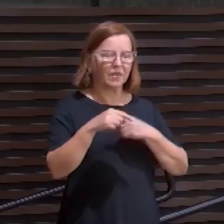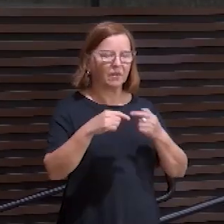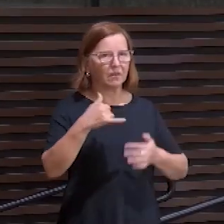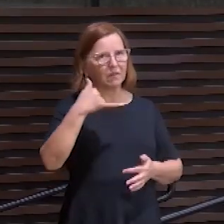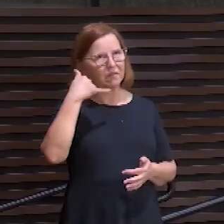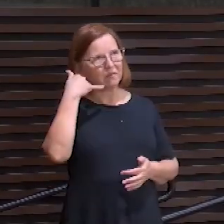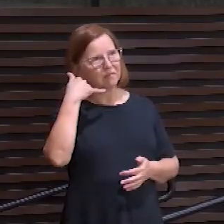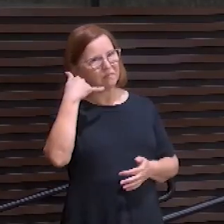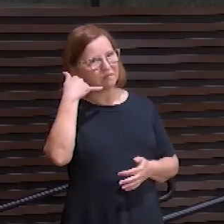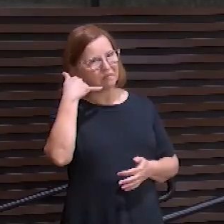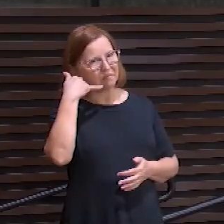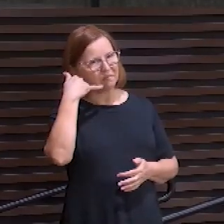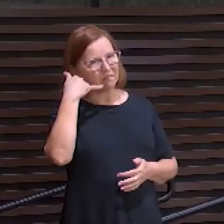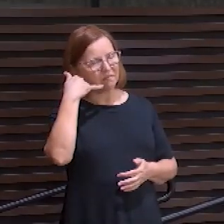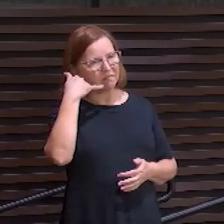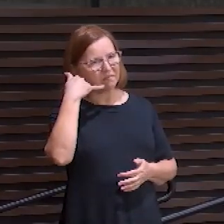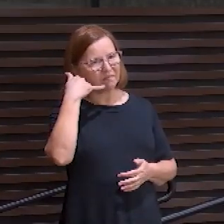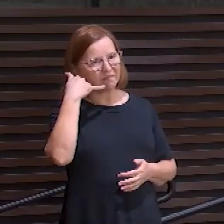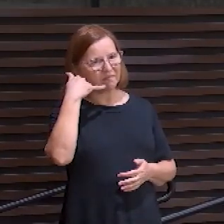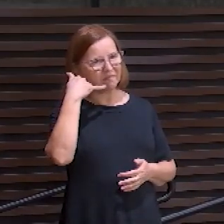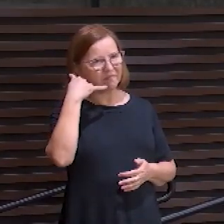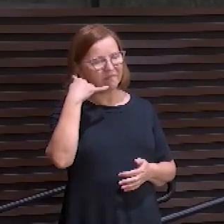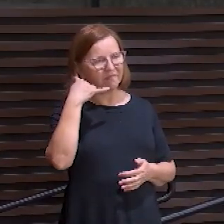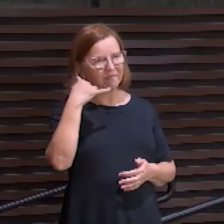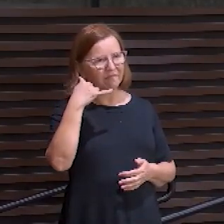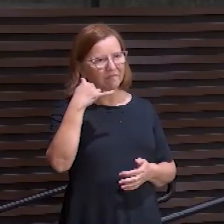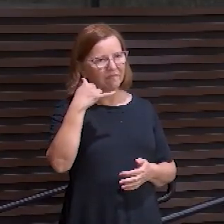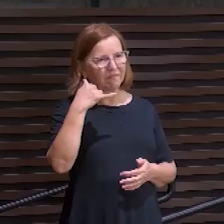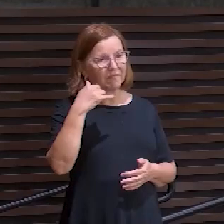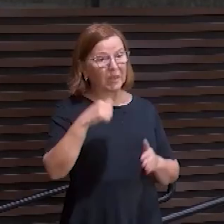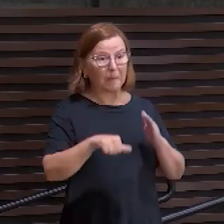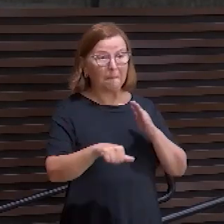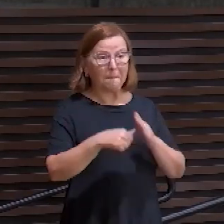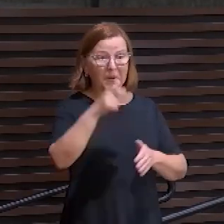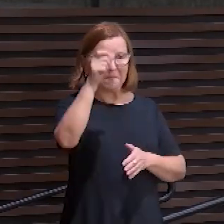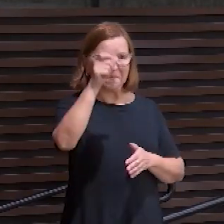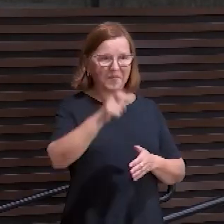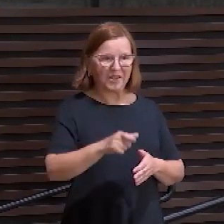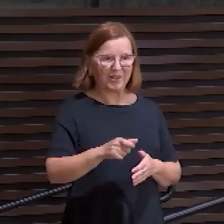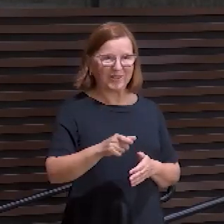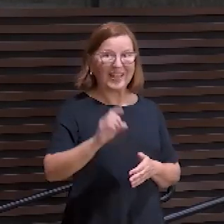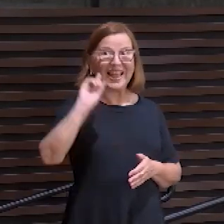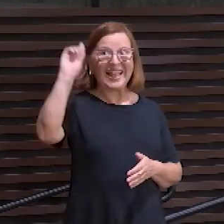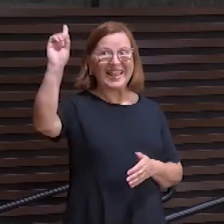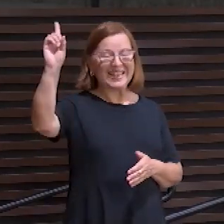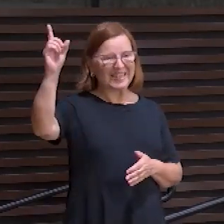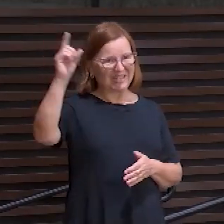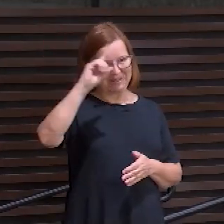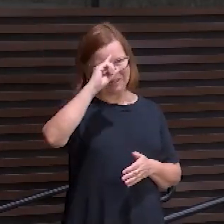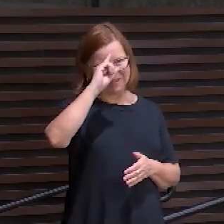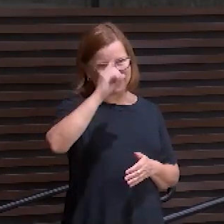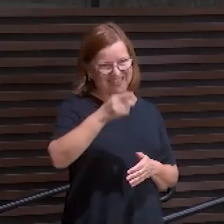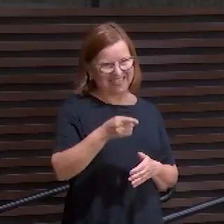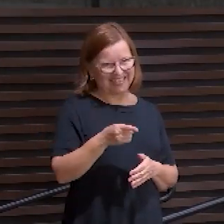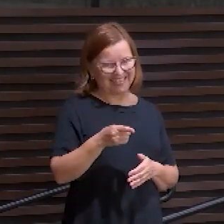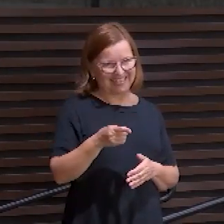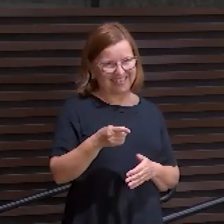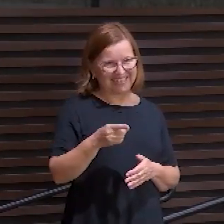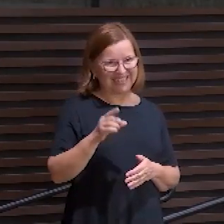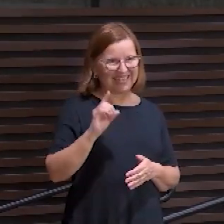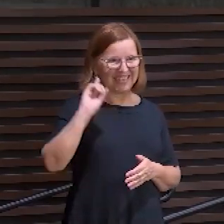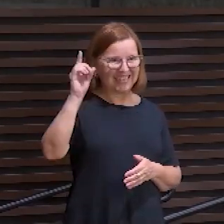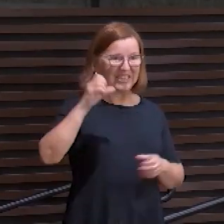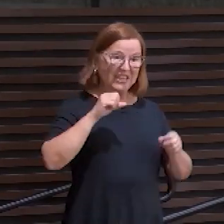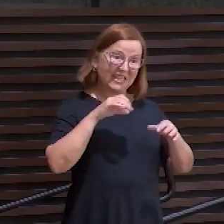telefone tocou. E foi a primeira pessoa que Deus mandou. E Deus foi